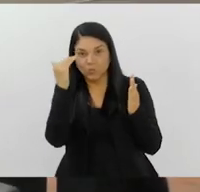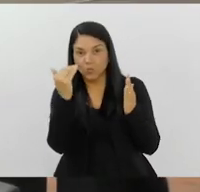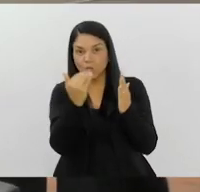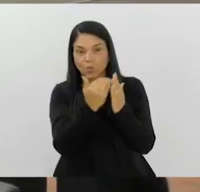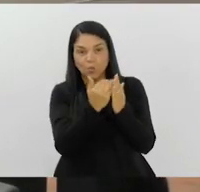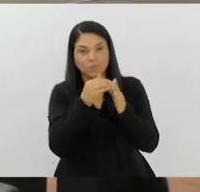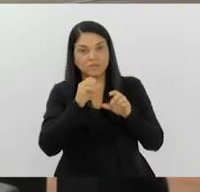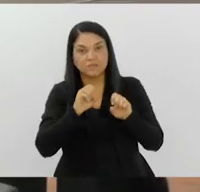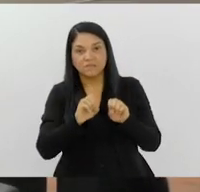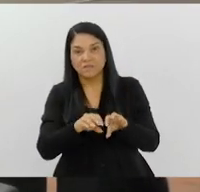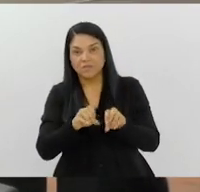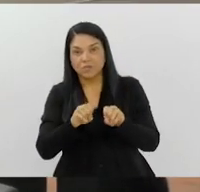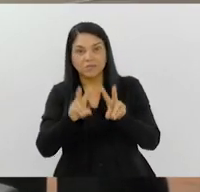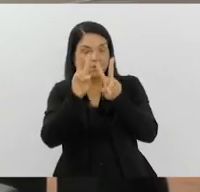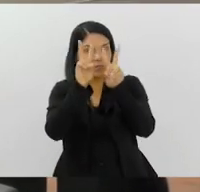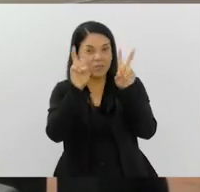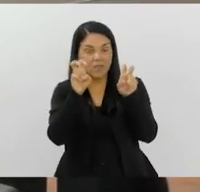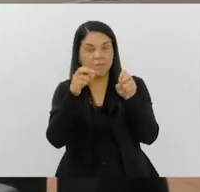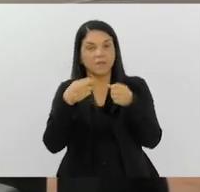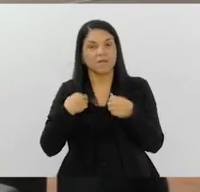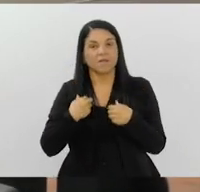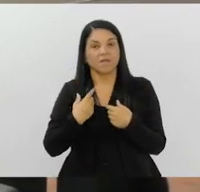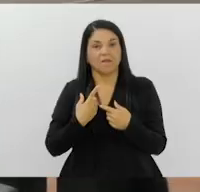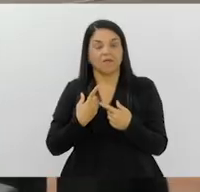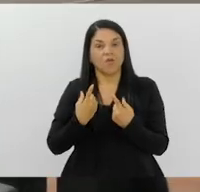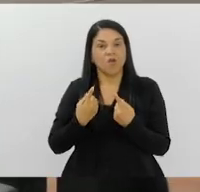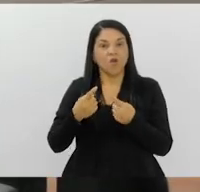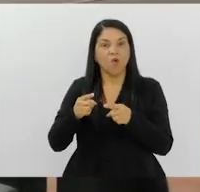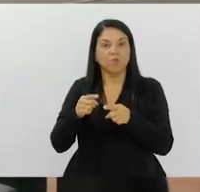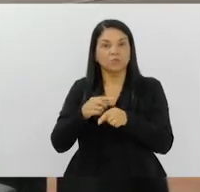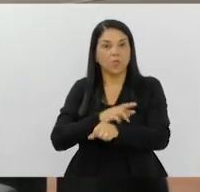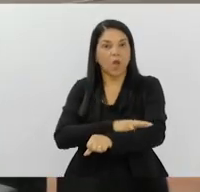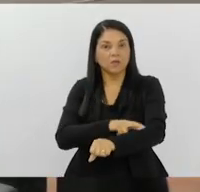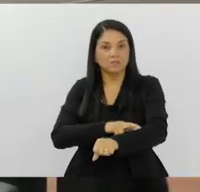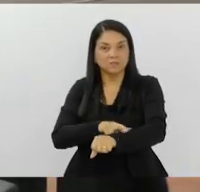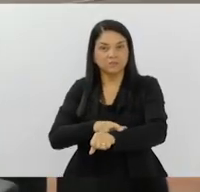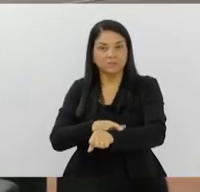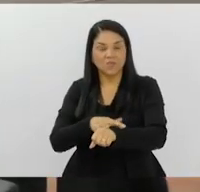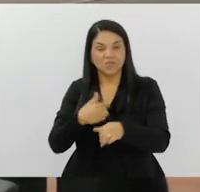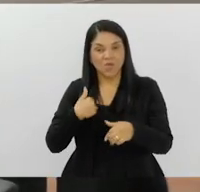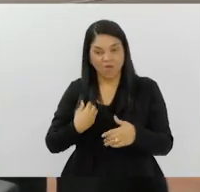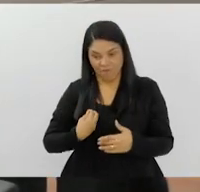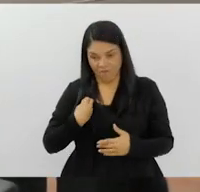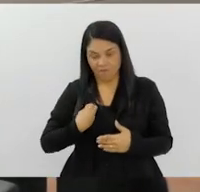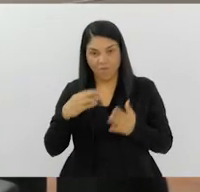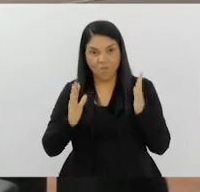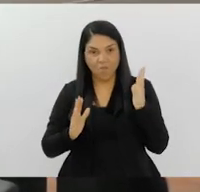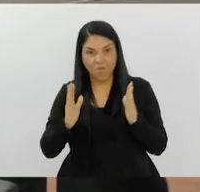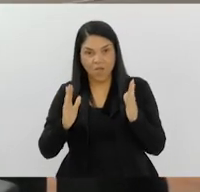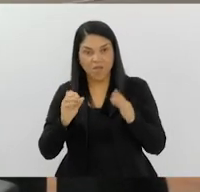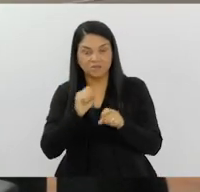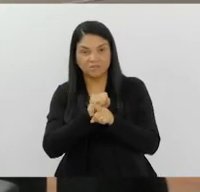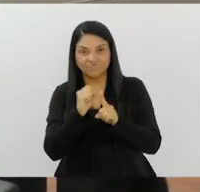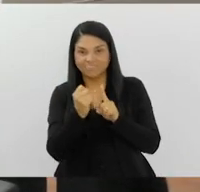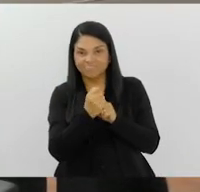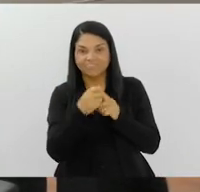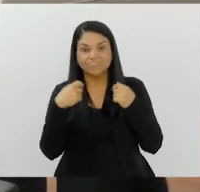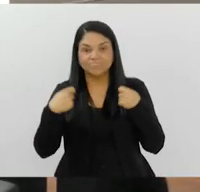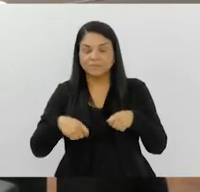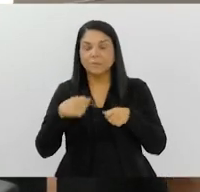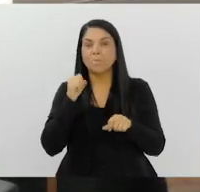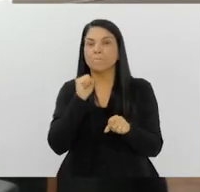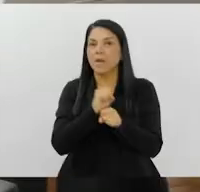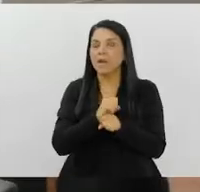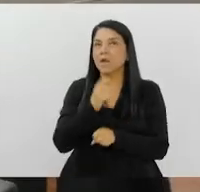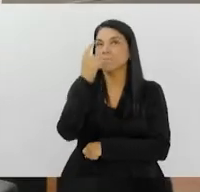educação antirracista ou seja nós estamos vivendo um momento que nós enquanto sociedade temos que parar para